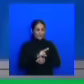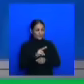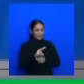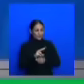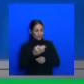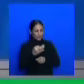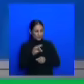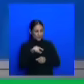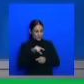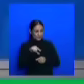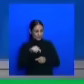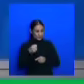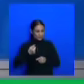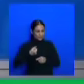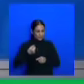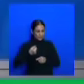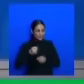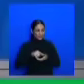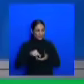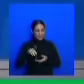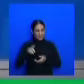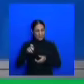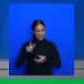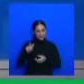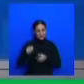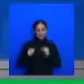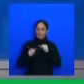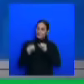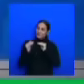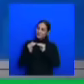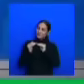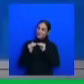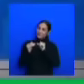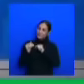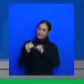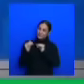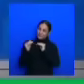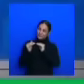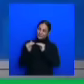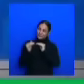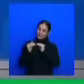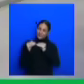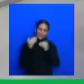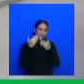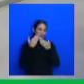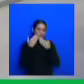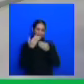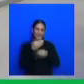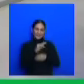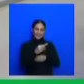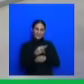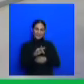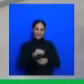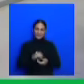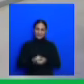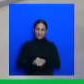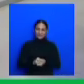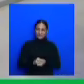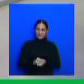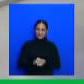Senhoras auditoras, confirmam os números sorteados da Mega Sena? Sim, confirmo. Sim, confirmo. Obrigado pelas